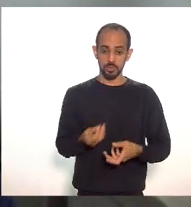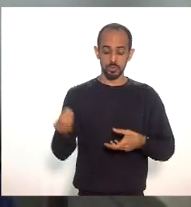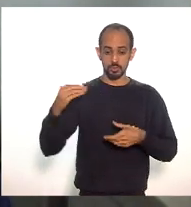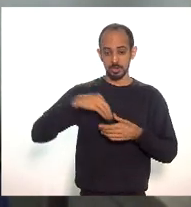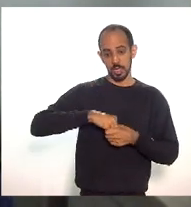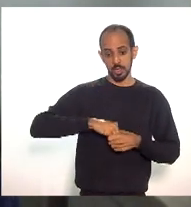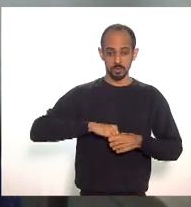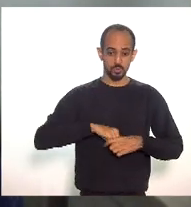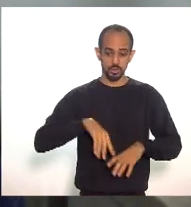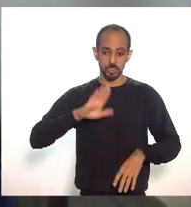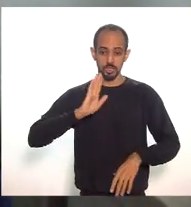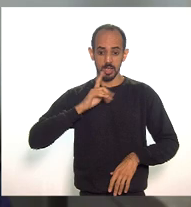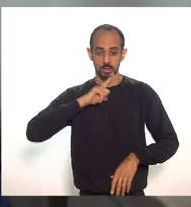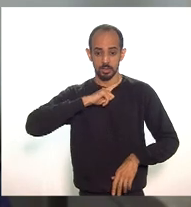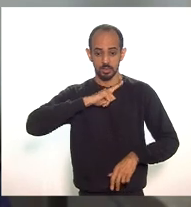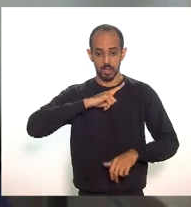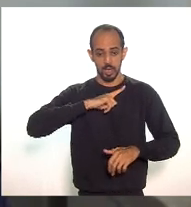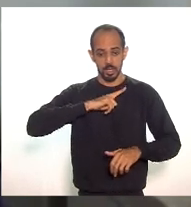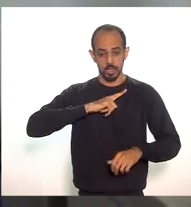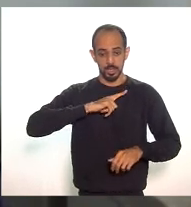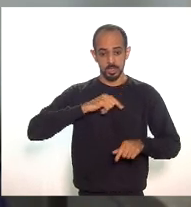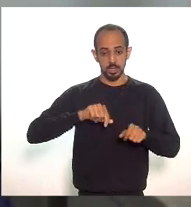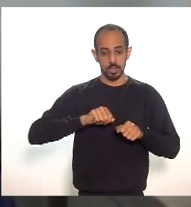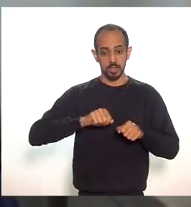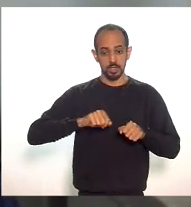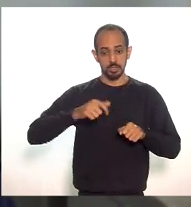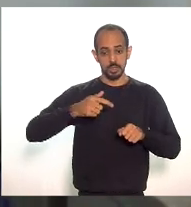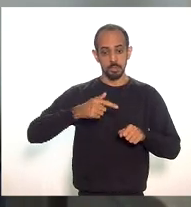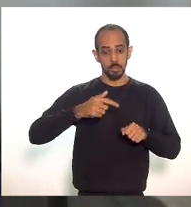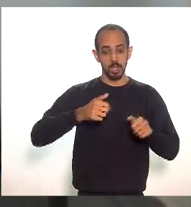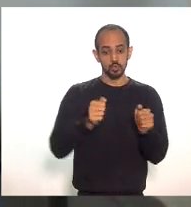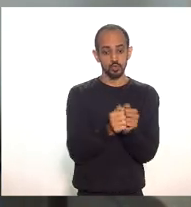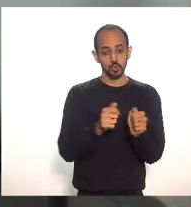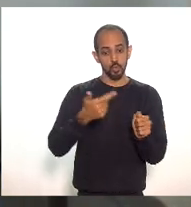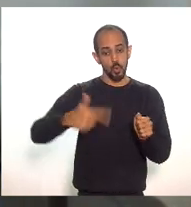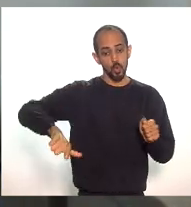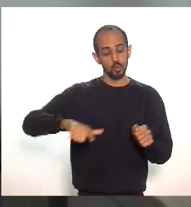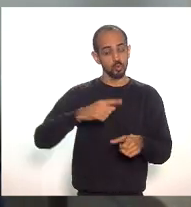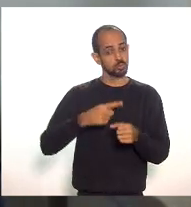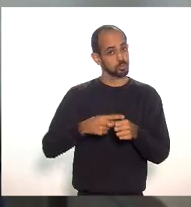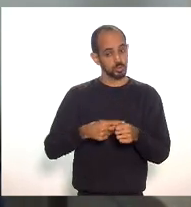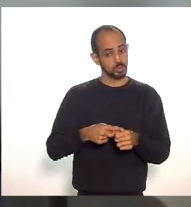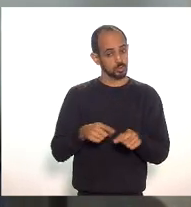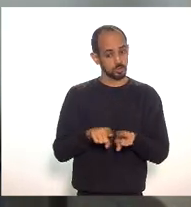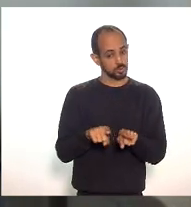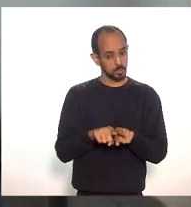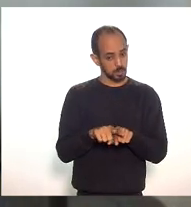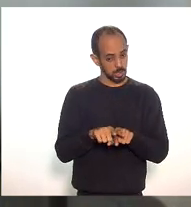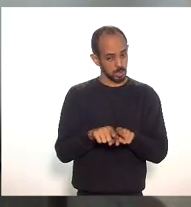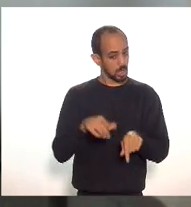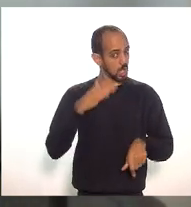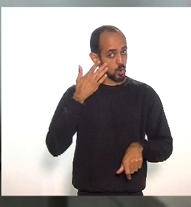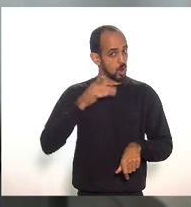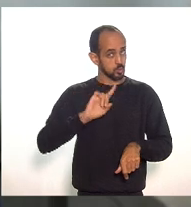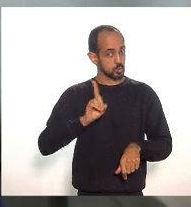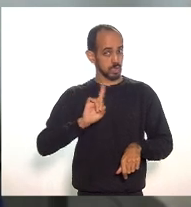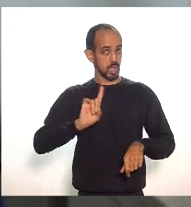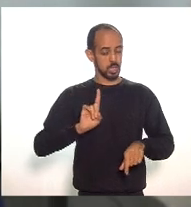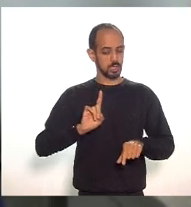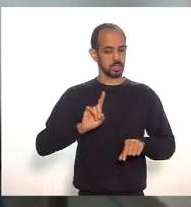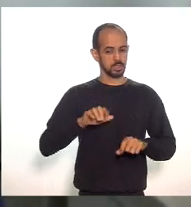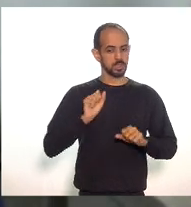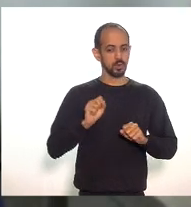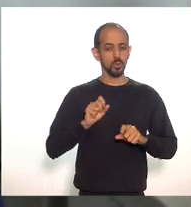já existentes estender a outros municípios eu não sei se acha Presidente